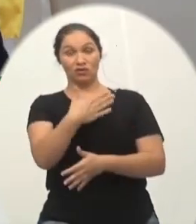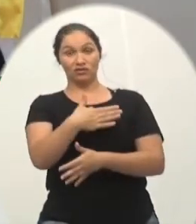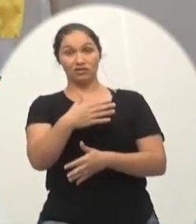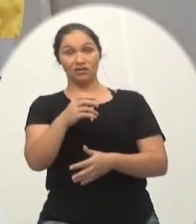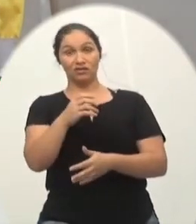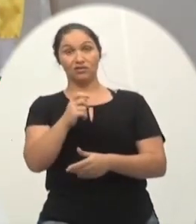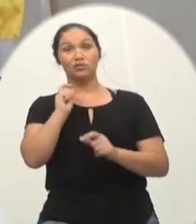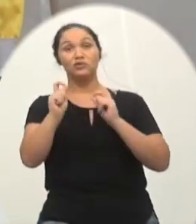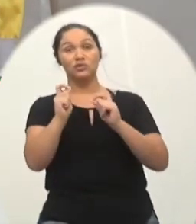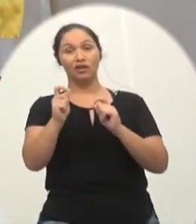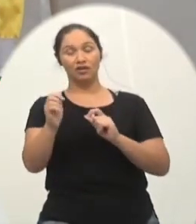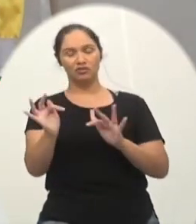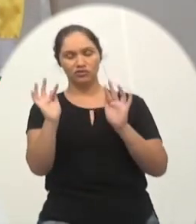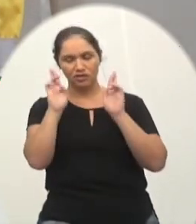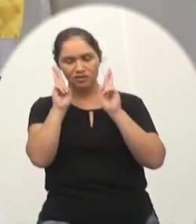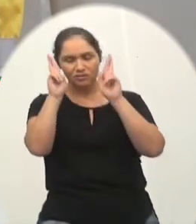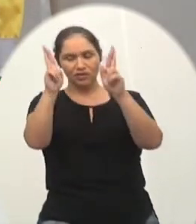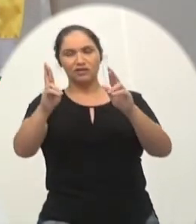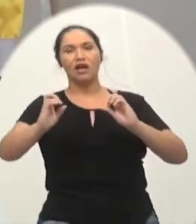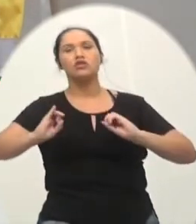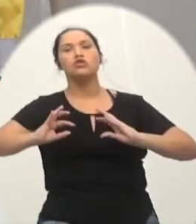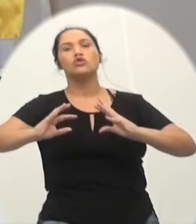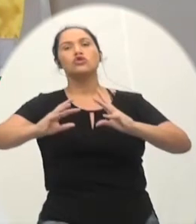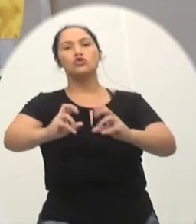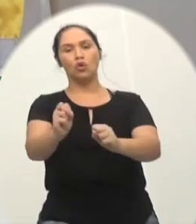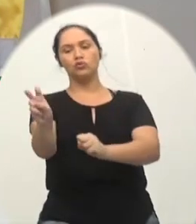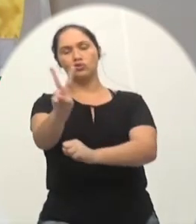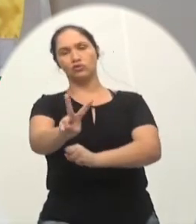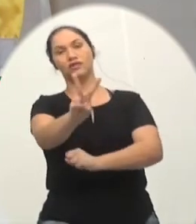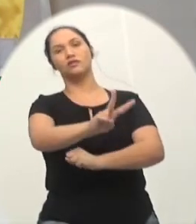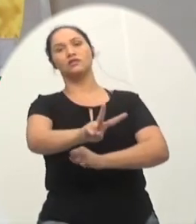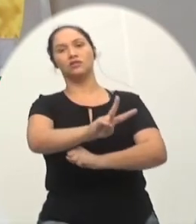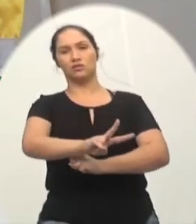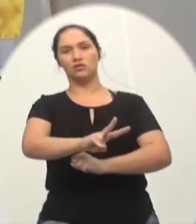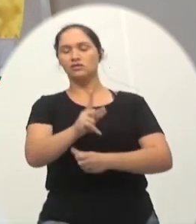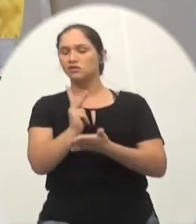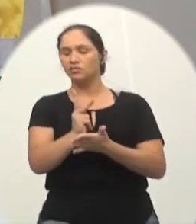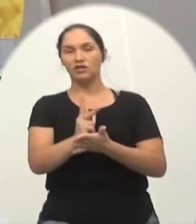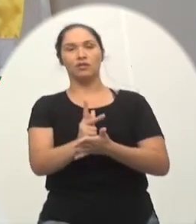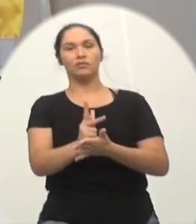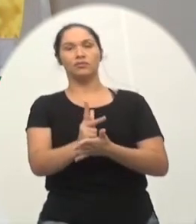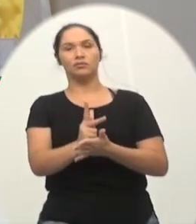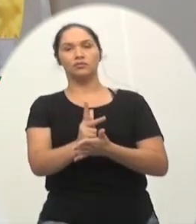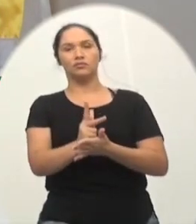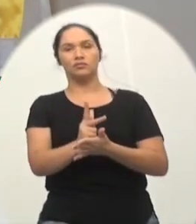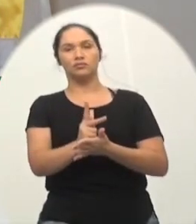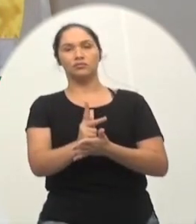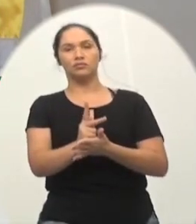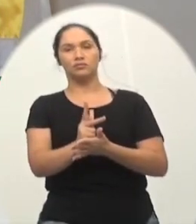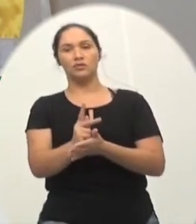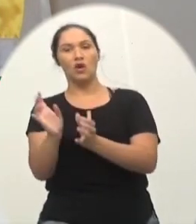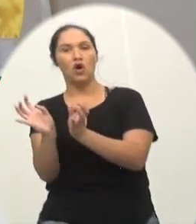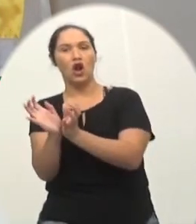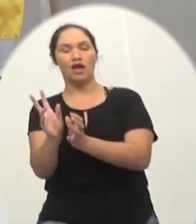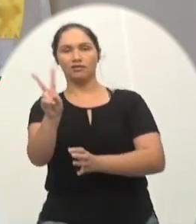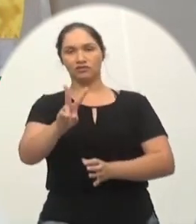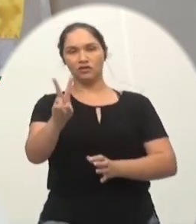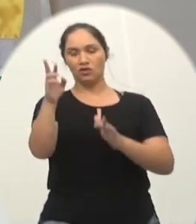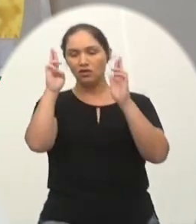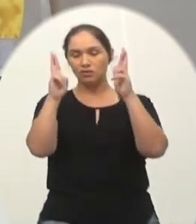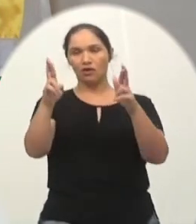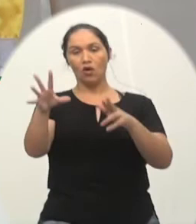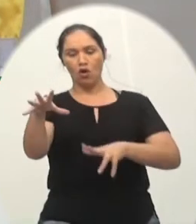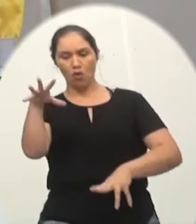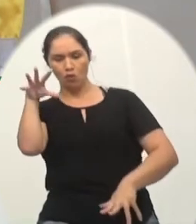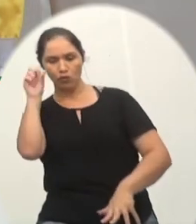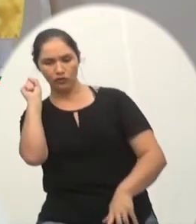dignidade, muito respeito. Cada parte de vereador, cada colega vereador, sabendo escutar, não